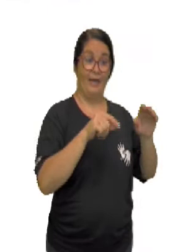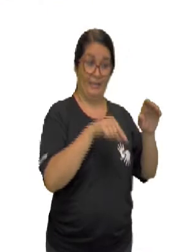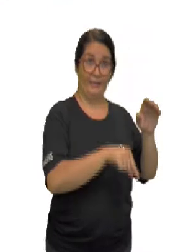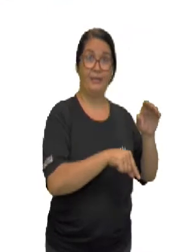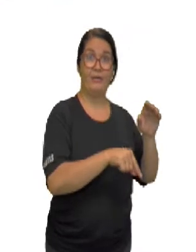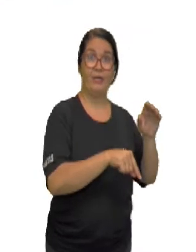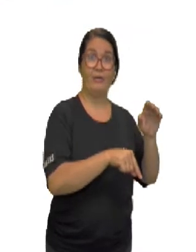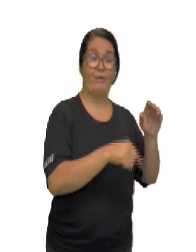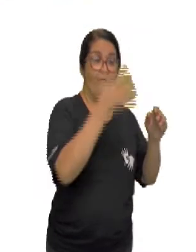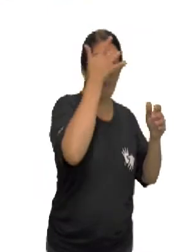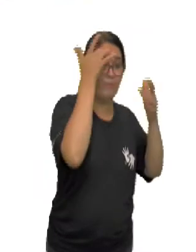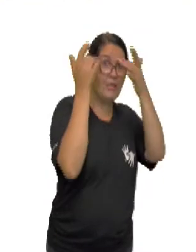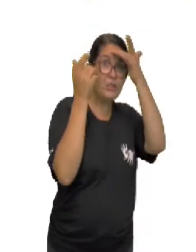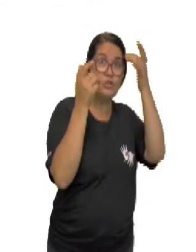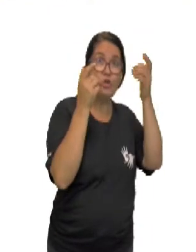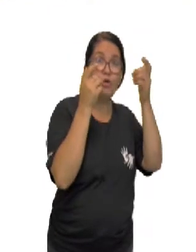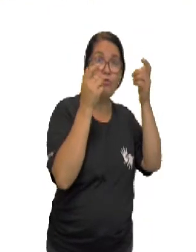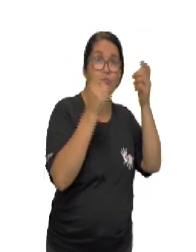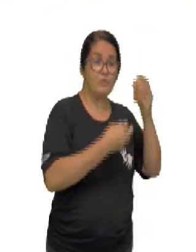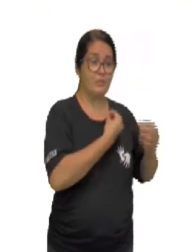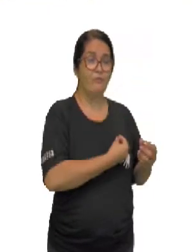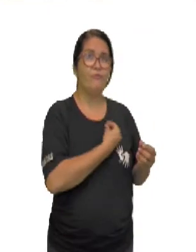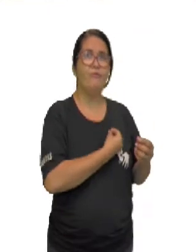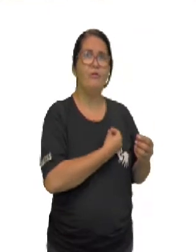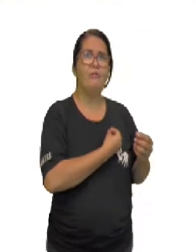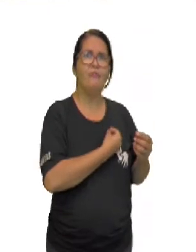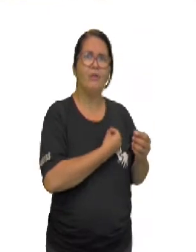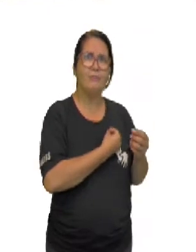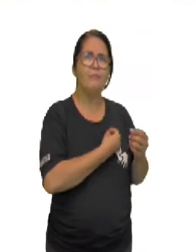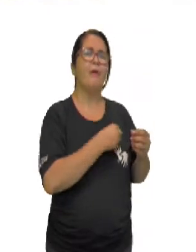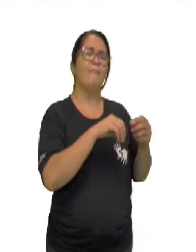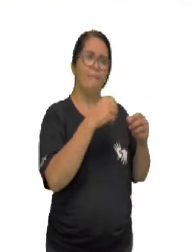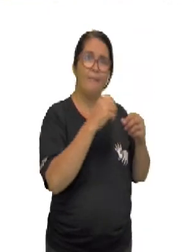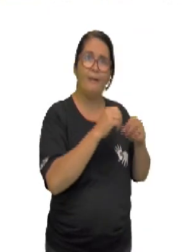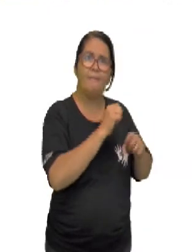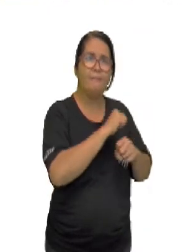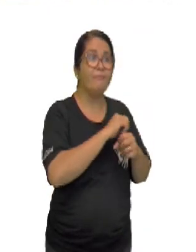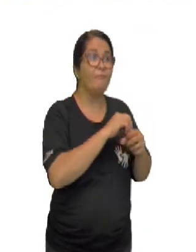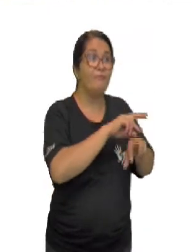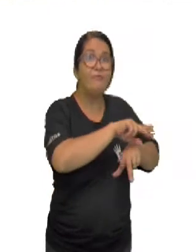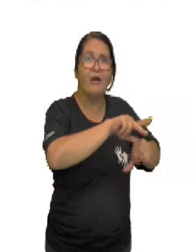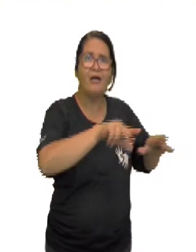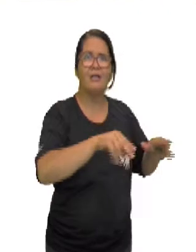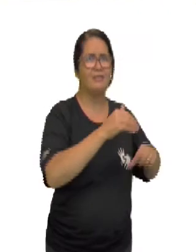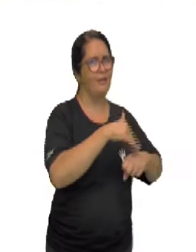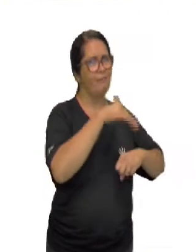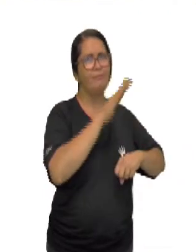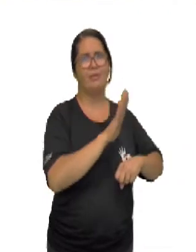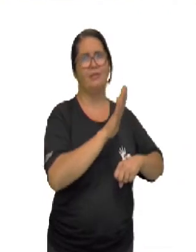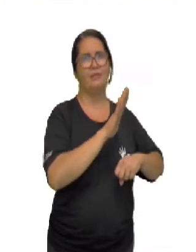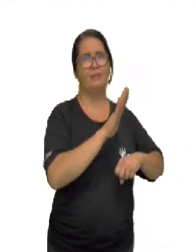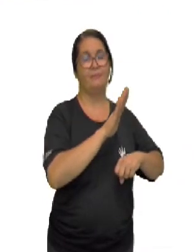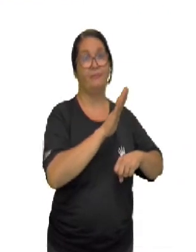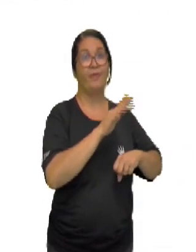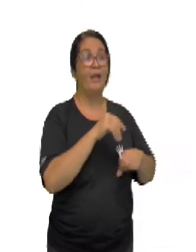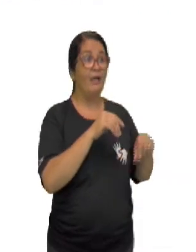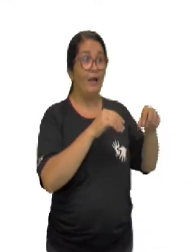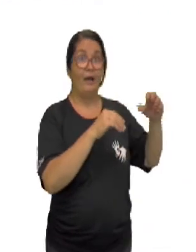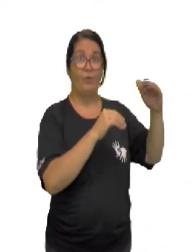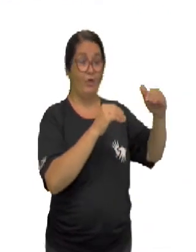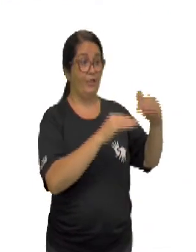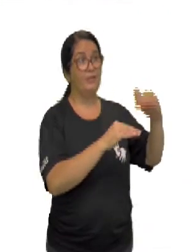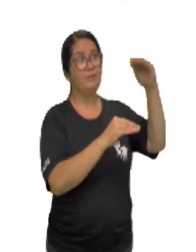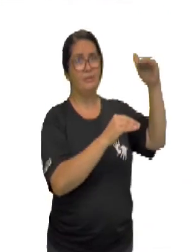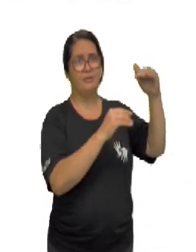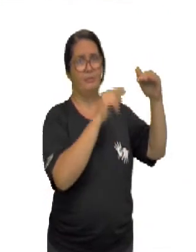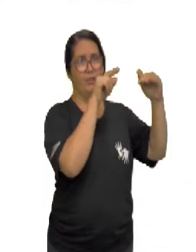populacional. A concentração populacional do país, ok? As áreas mais densamente